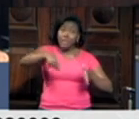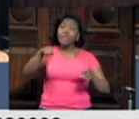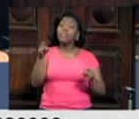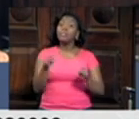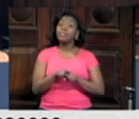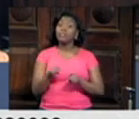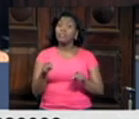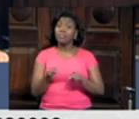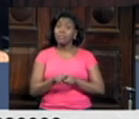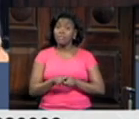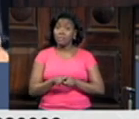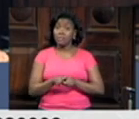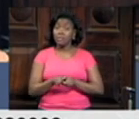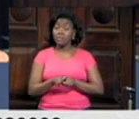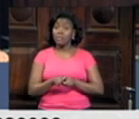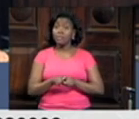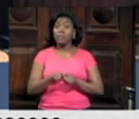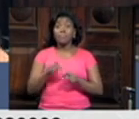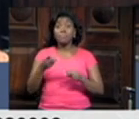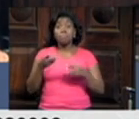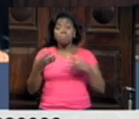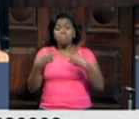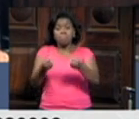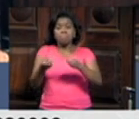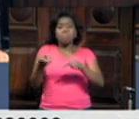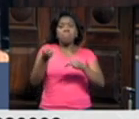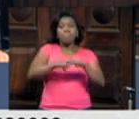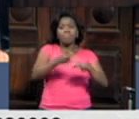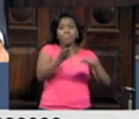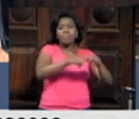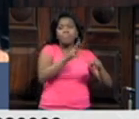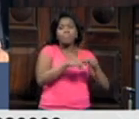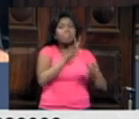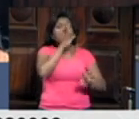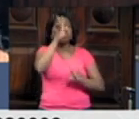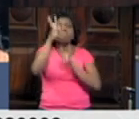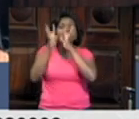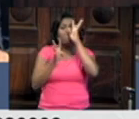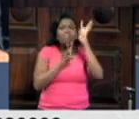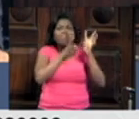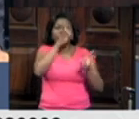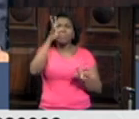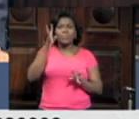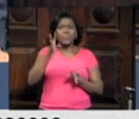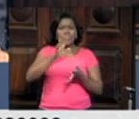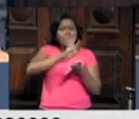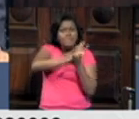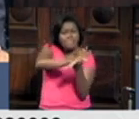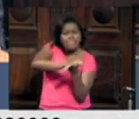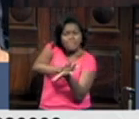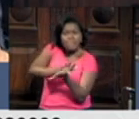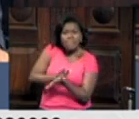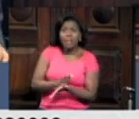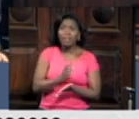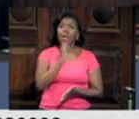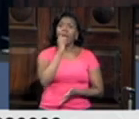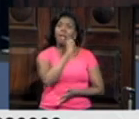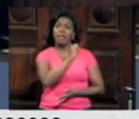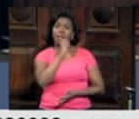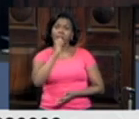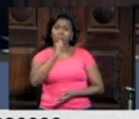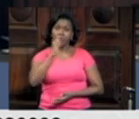Inclusive, as prisões arbitrárias, as torturas e os assassinatos.